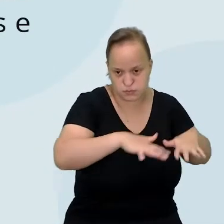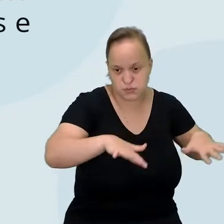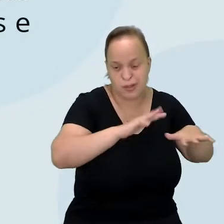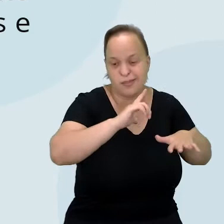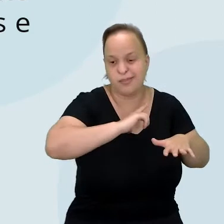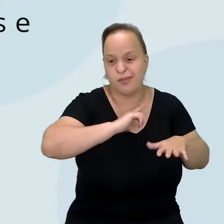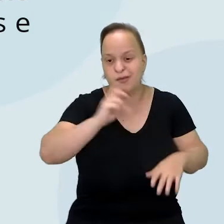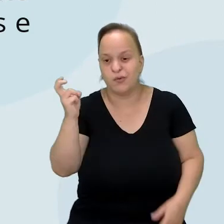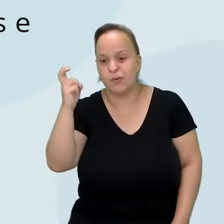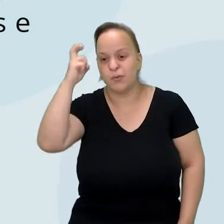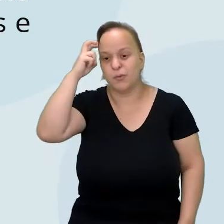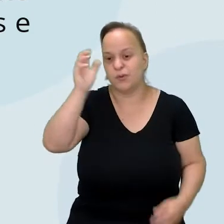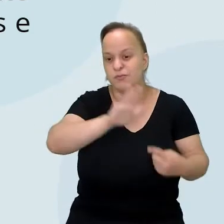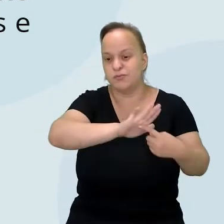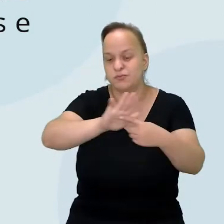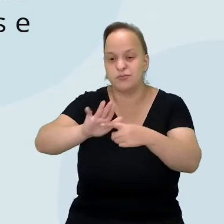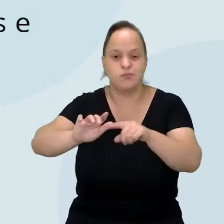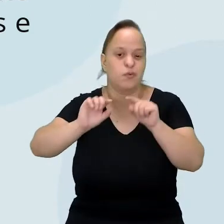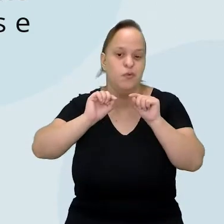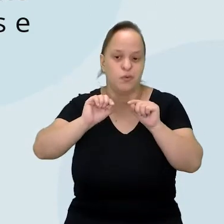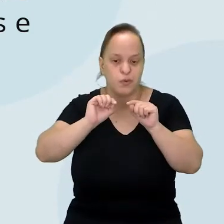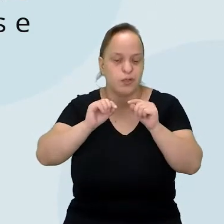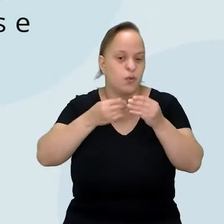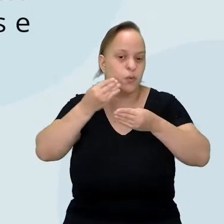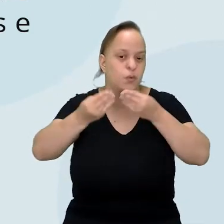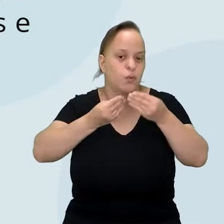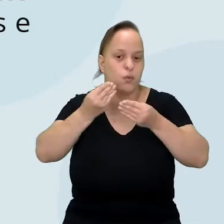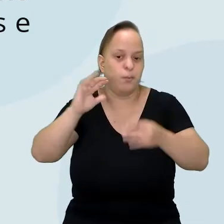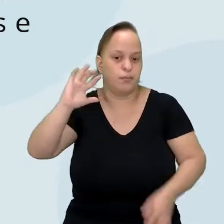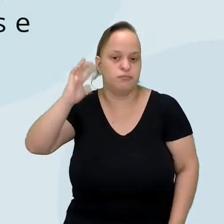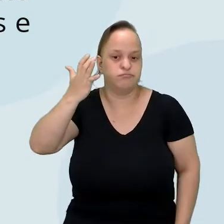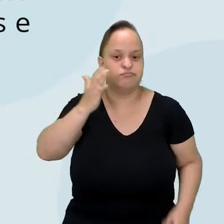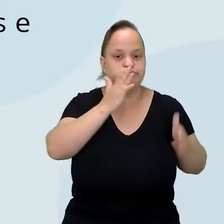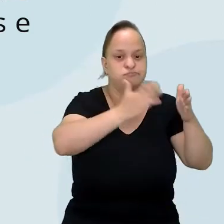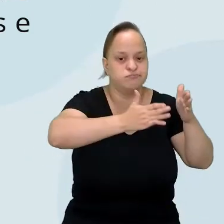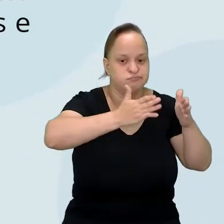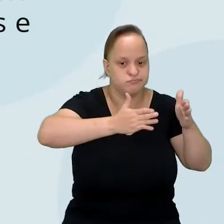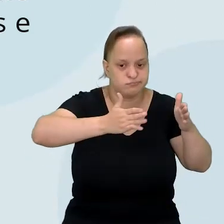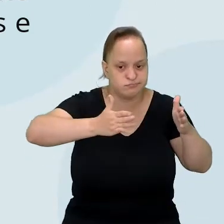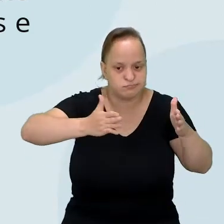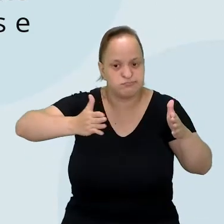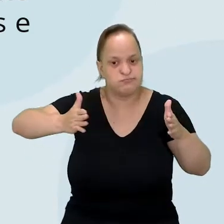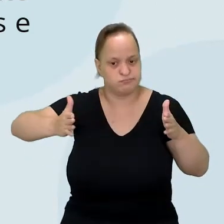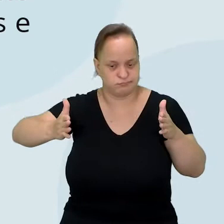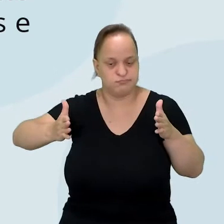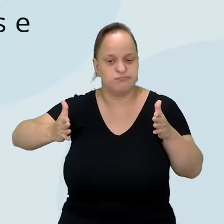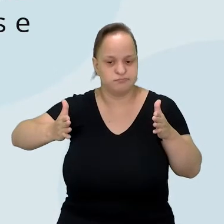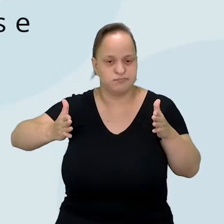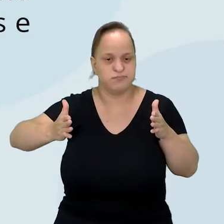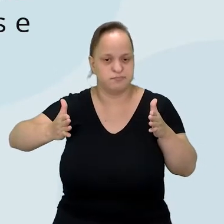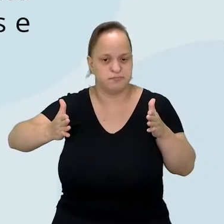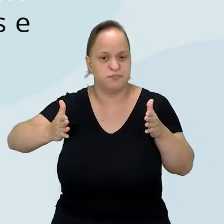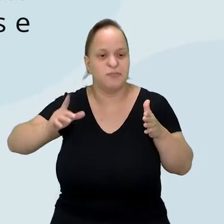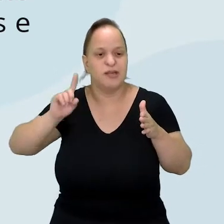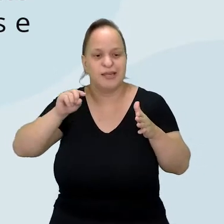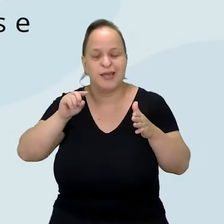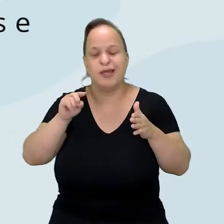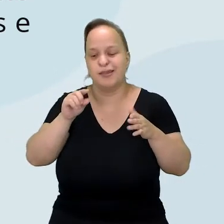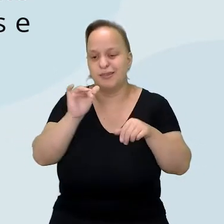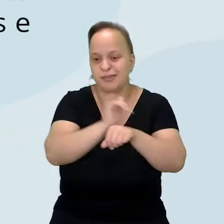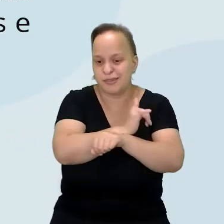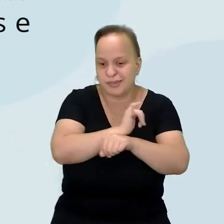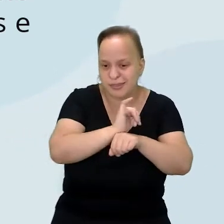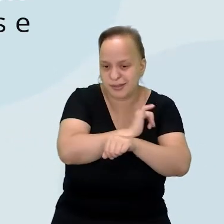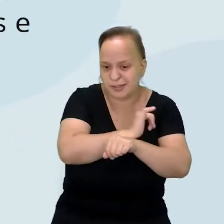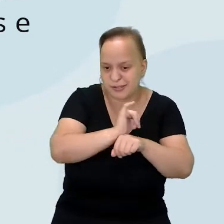ali apresentada, que é a forma, né, que se dá esse processo, em que o domínio simbólico dessas técnicas traz